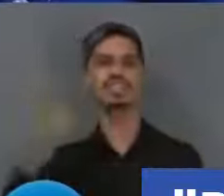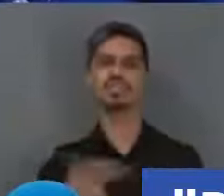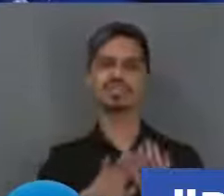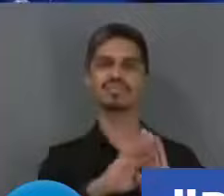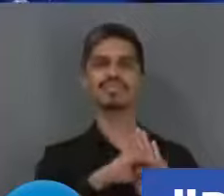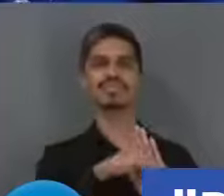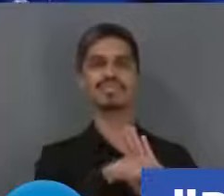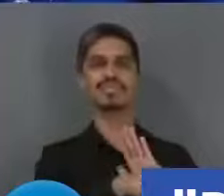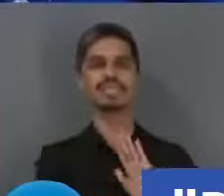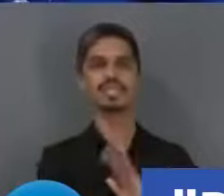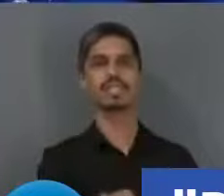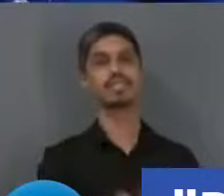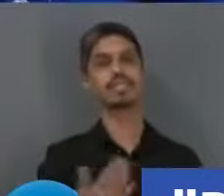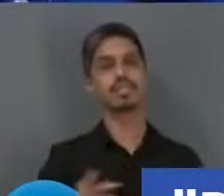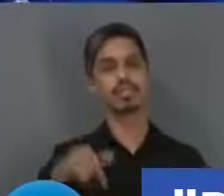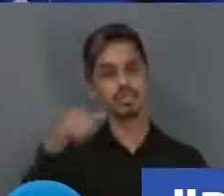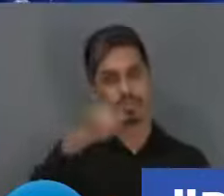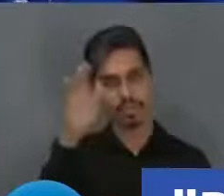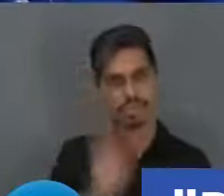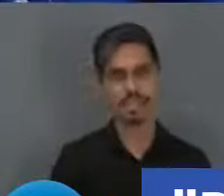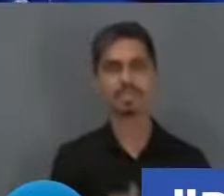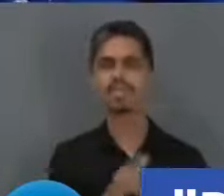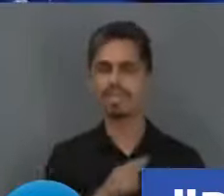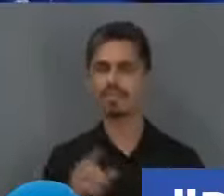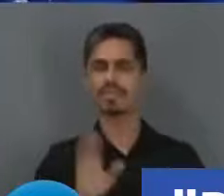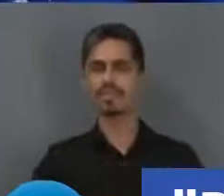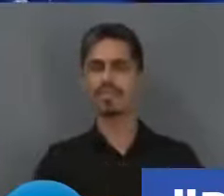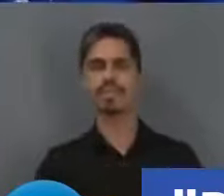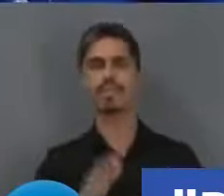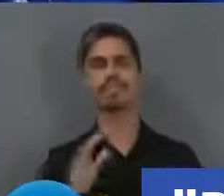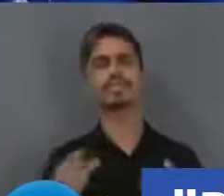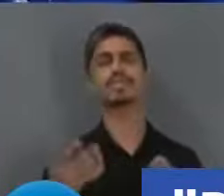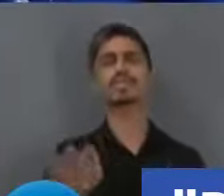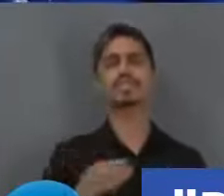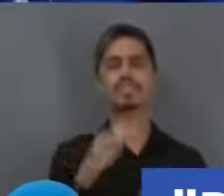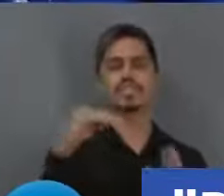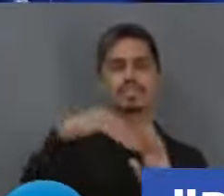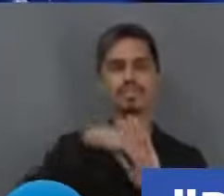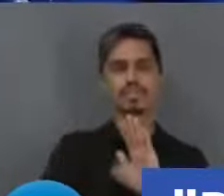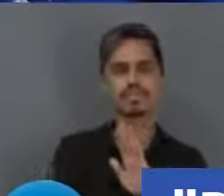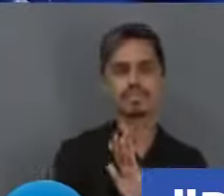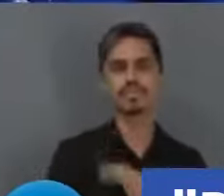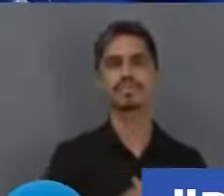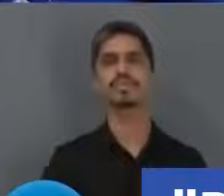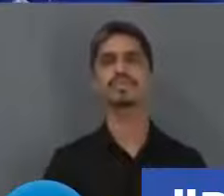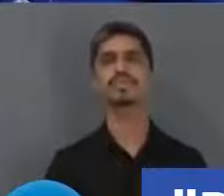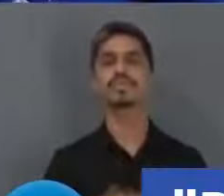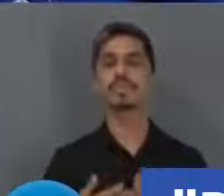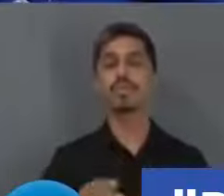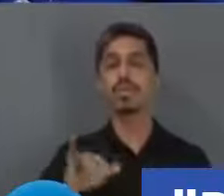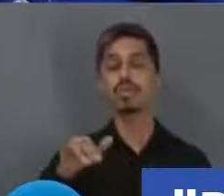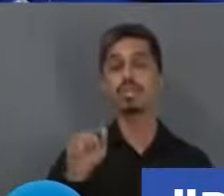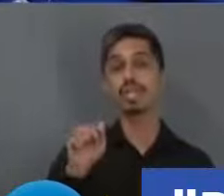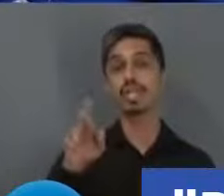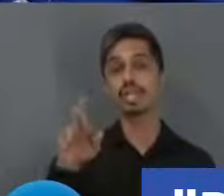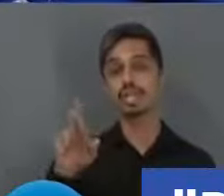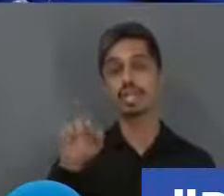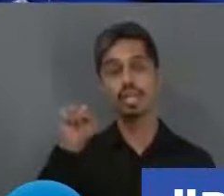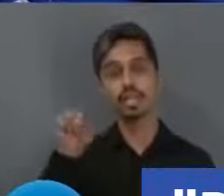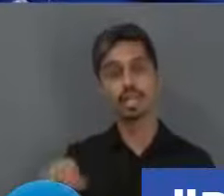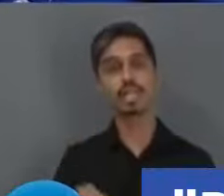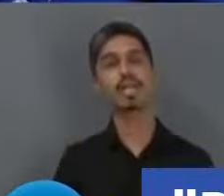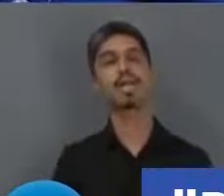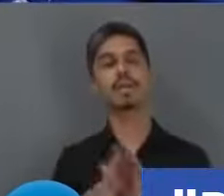vivemos momentos de regressão em relação à política ambiental o Jaí tá aqui representando o Ibama o Maurinho tá